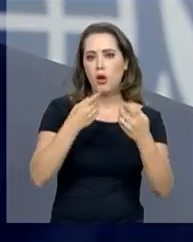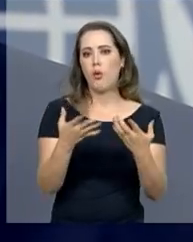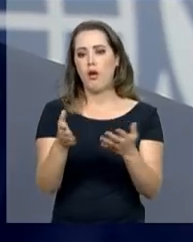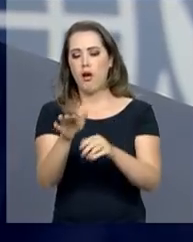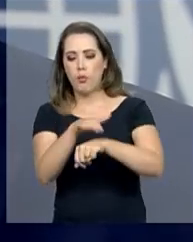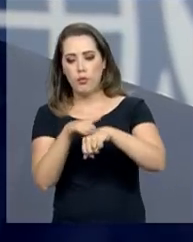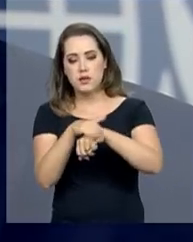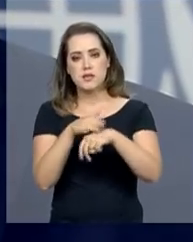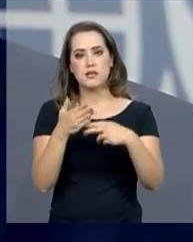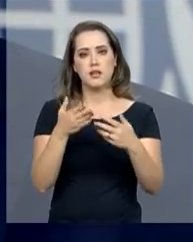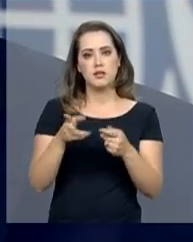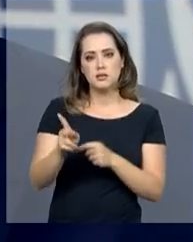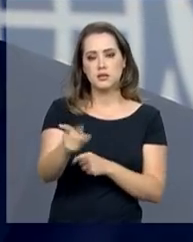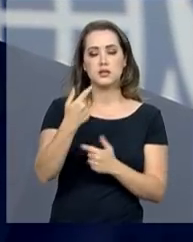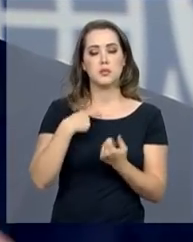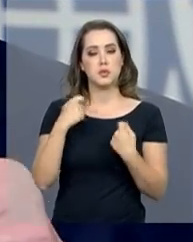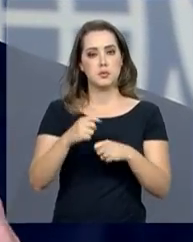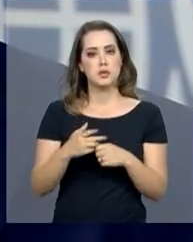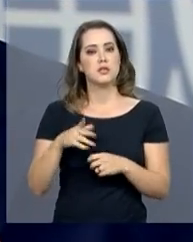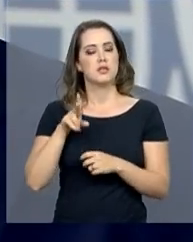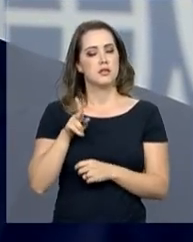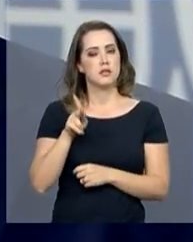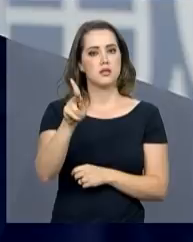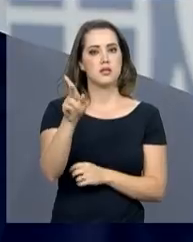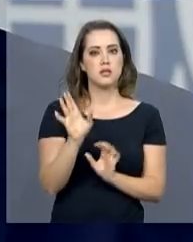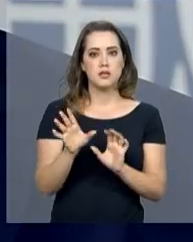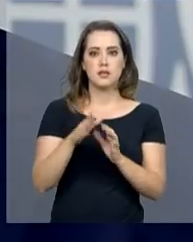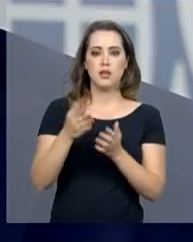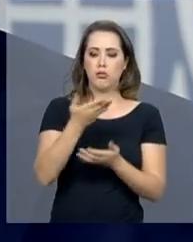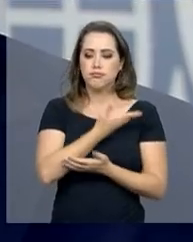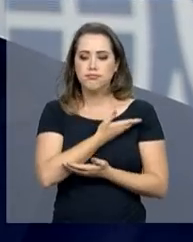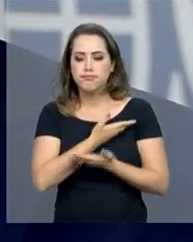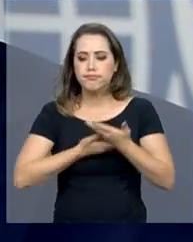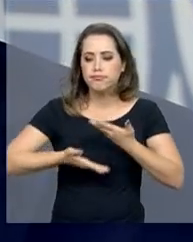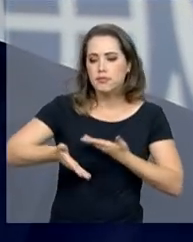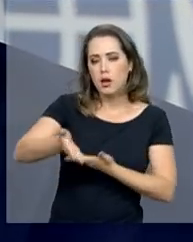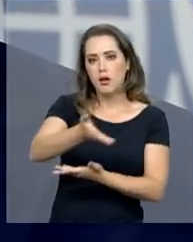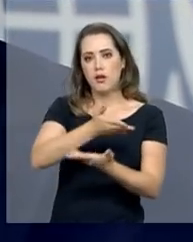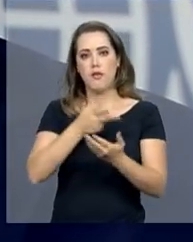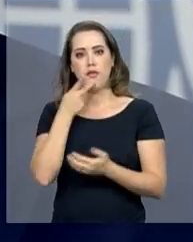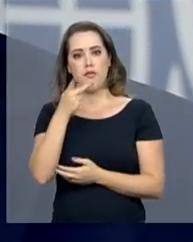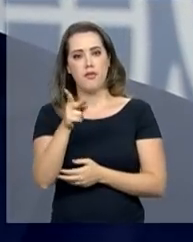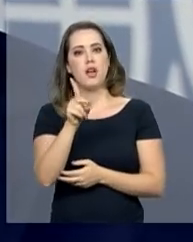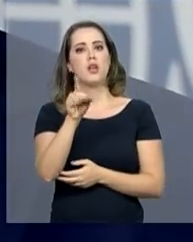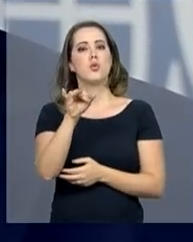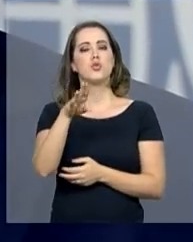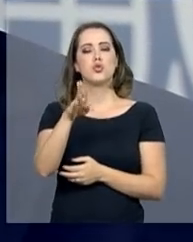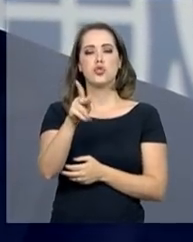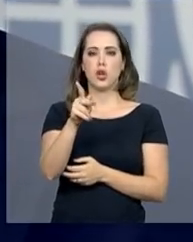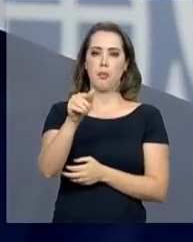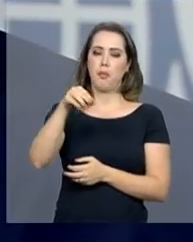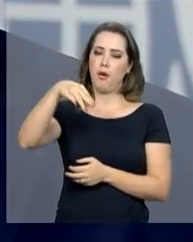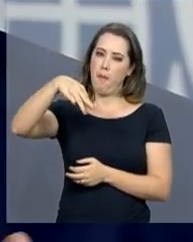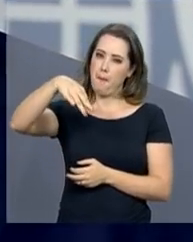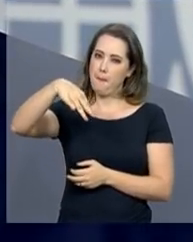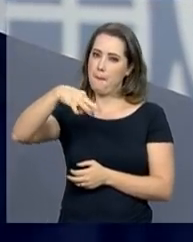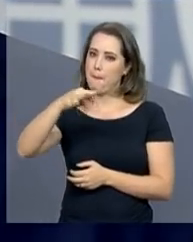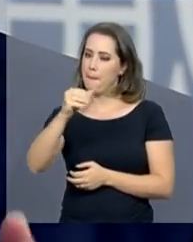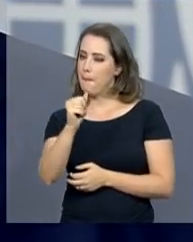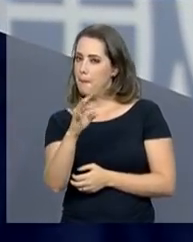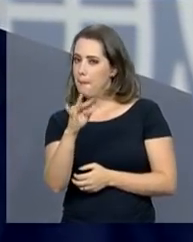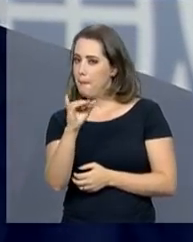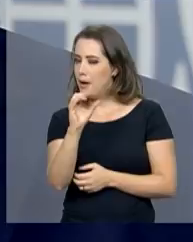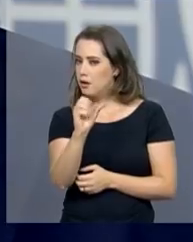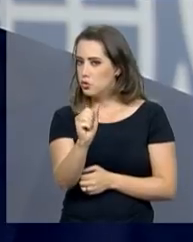sempre isso tem que ser feito pela via diplomática e quando interessante digo pela via diplomática eu digo na verdade mais do que a